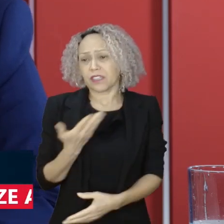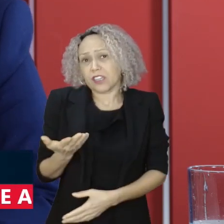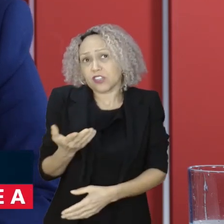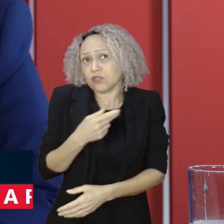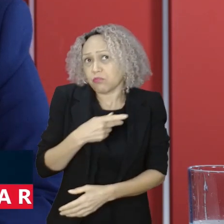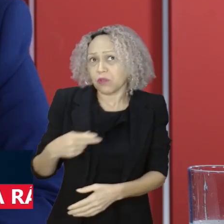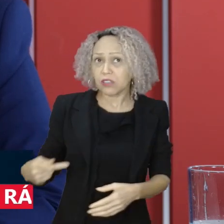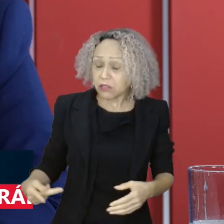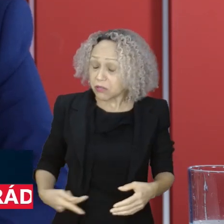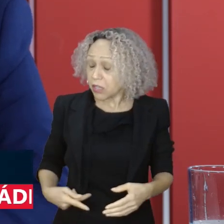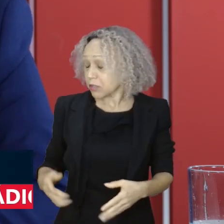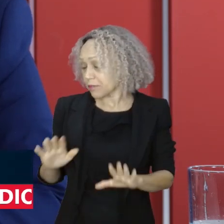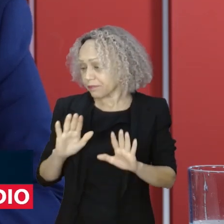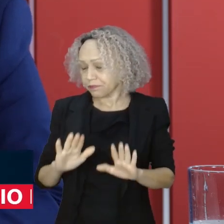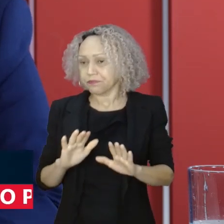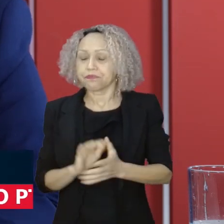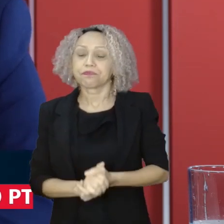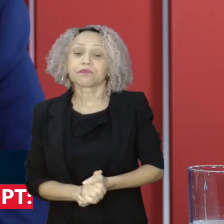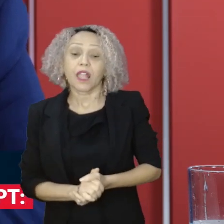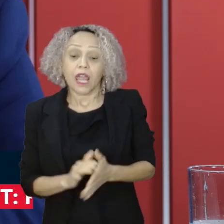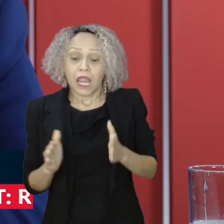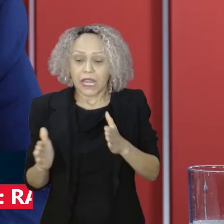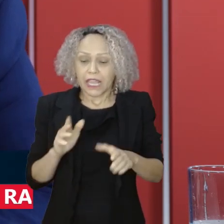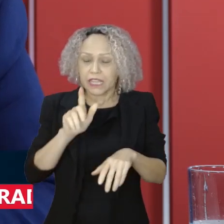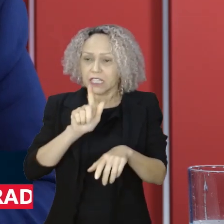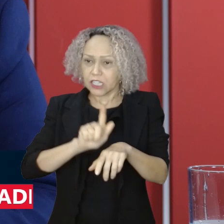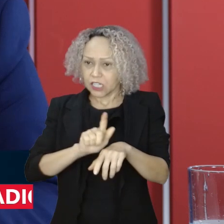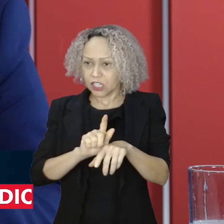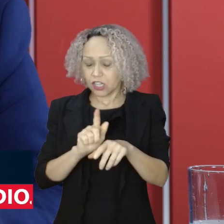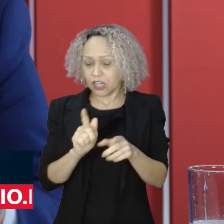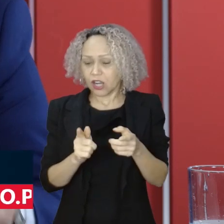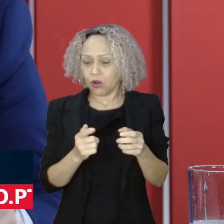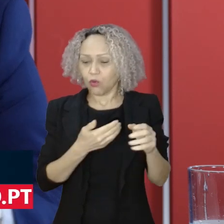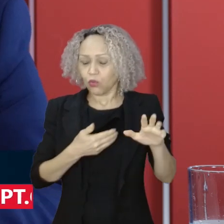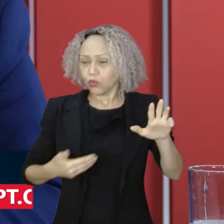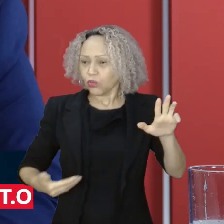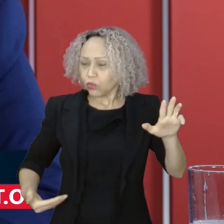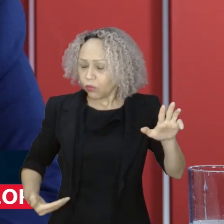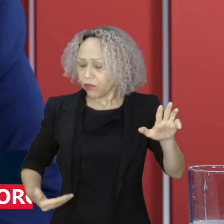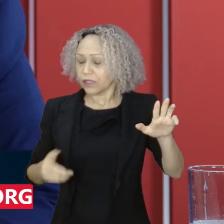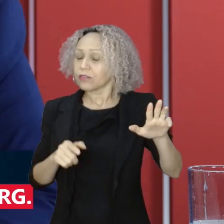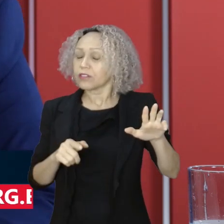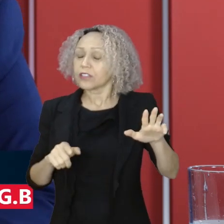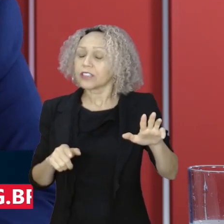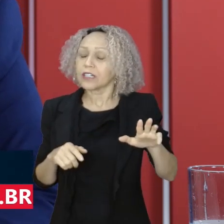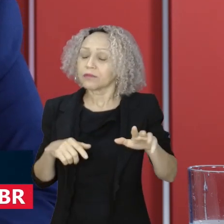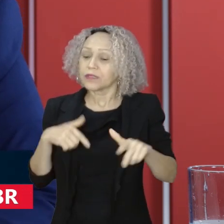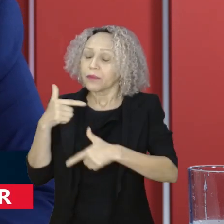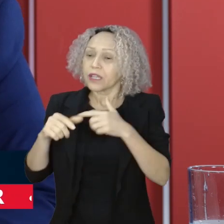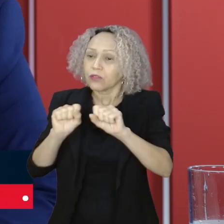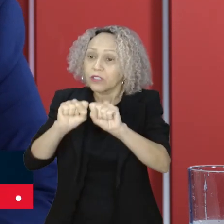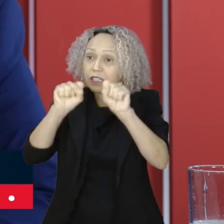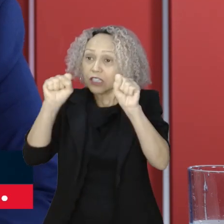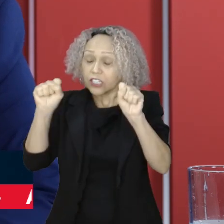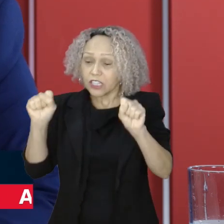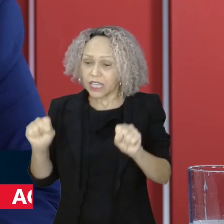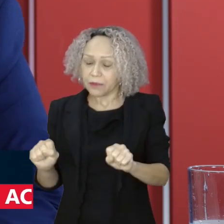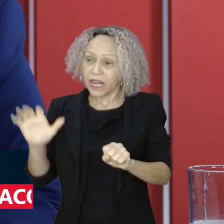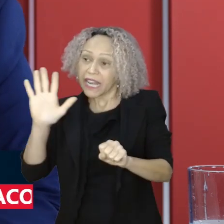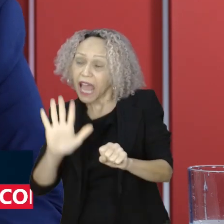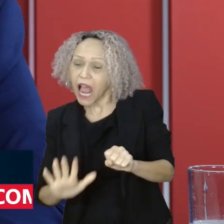Amanda, nessa gestão é com a consolidação do Sistema Nacional de Cultura. O Sistema Nacional de Cultura começou a